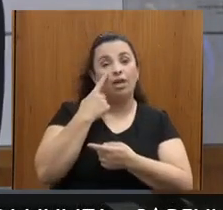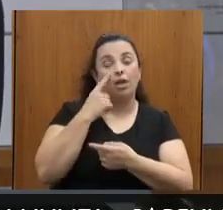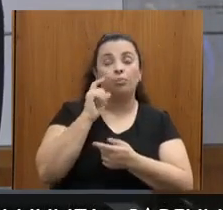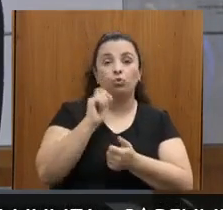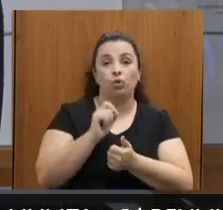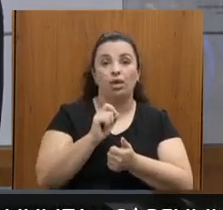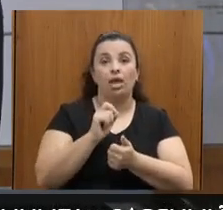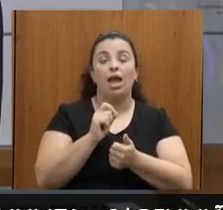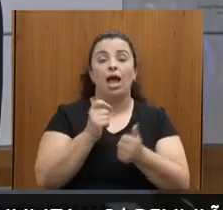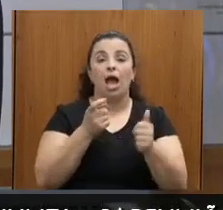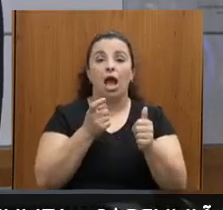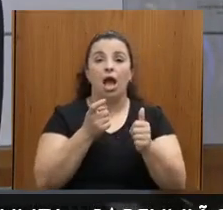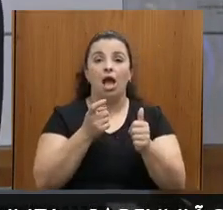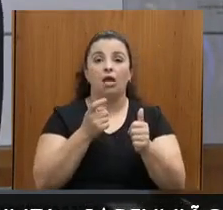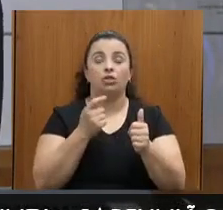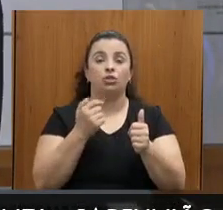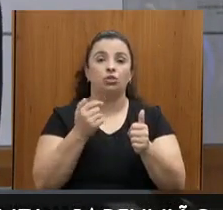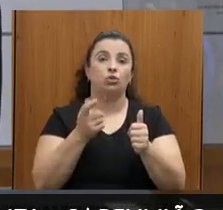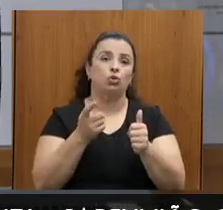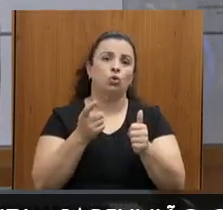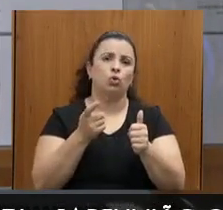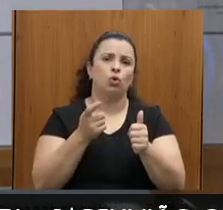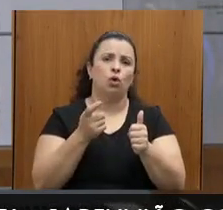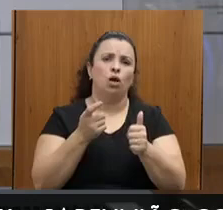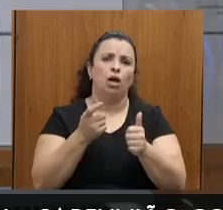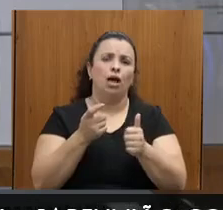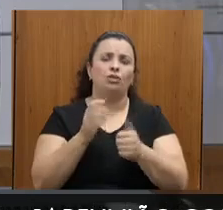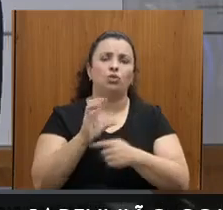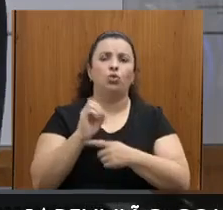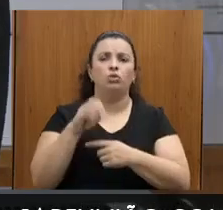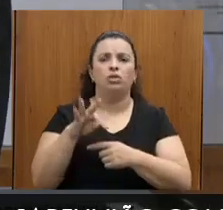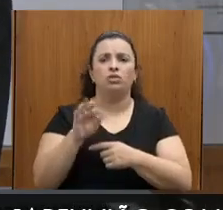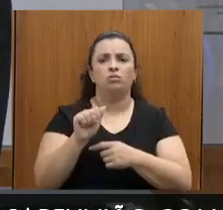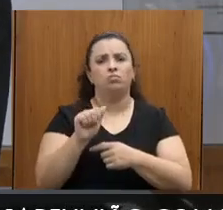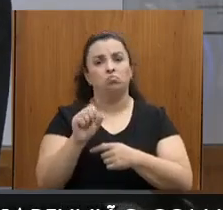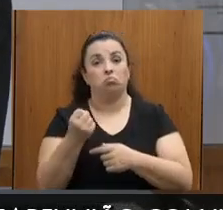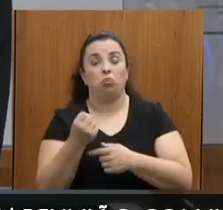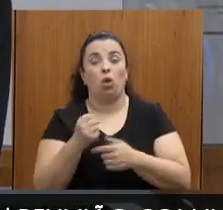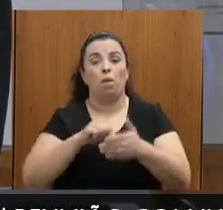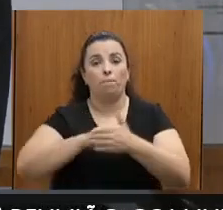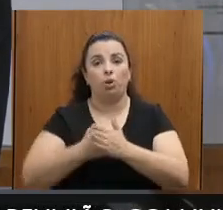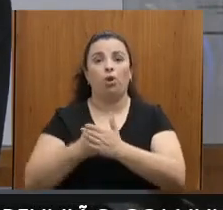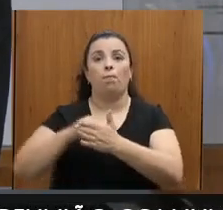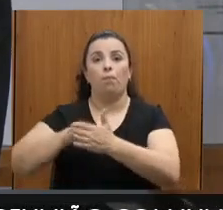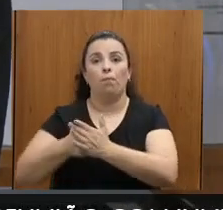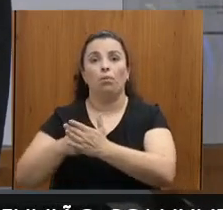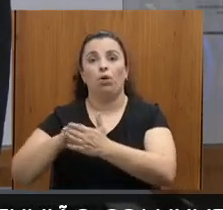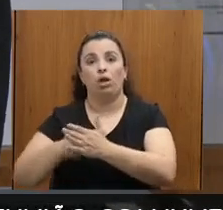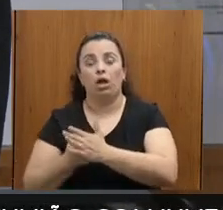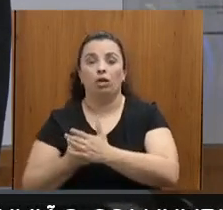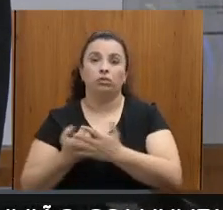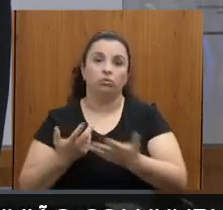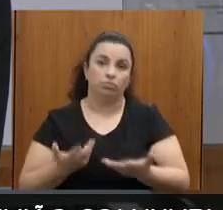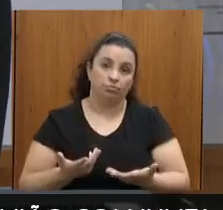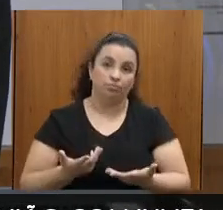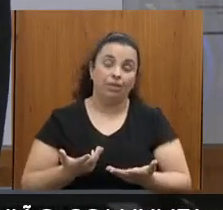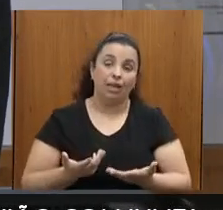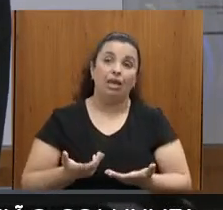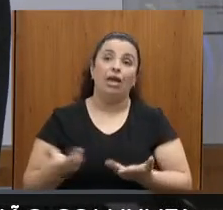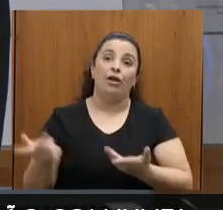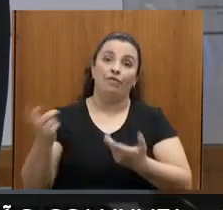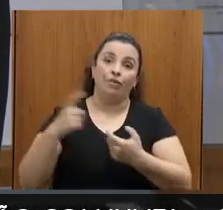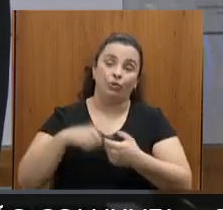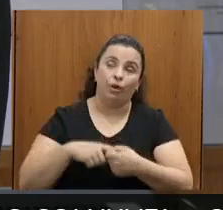bloqueadas, e automaticamente voltaremos ao monstro que até esses dias nos assombrava com